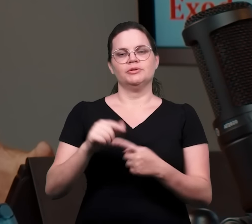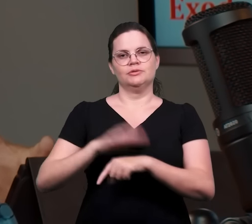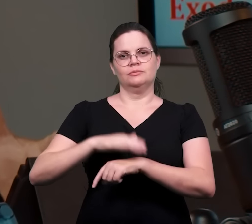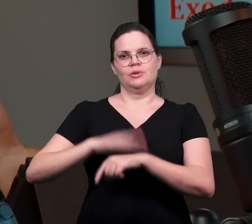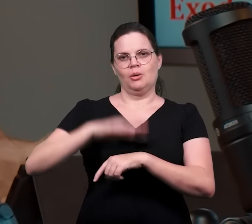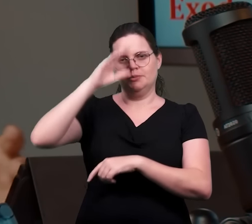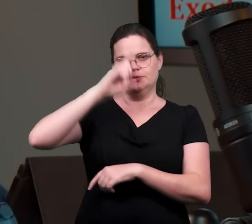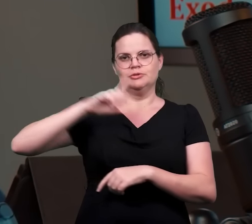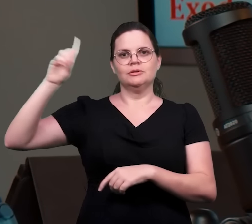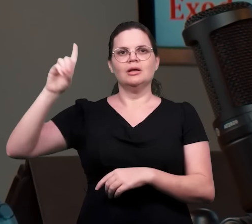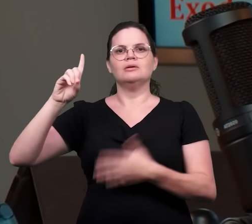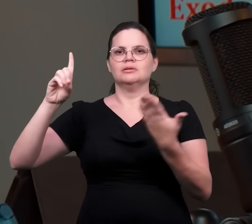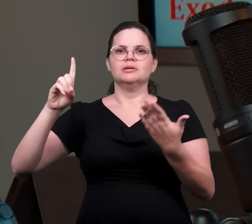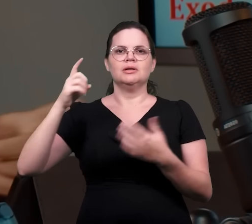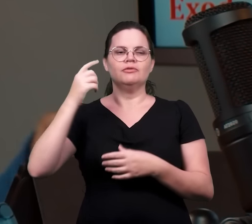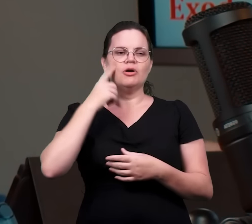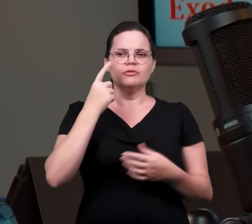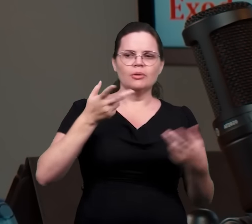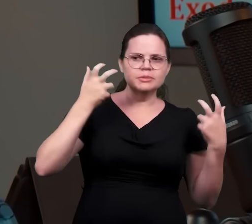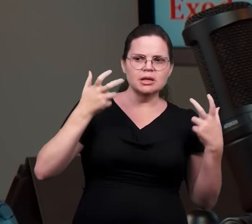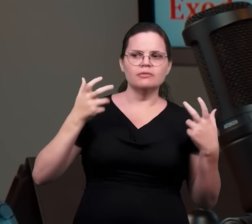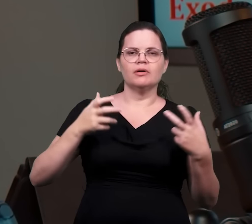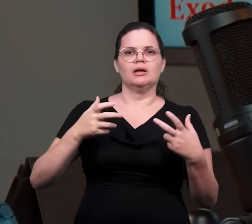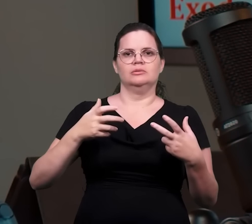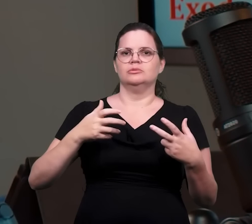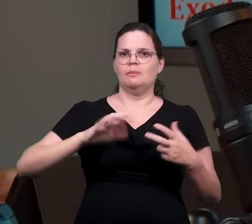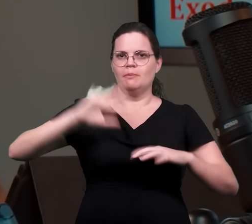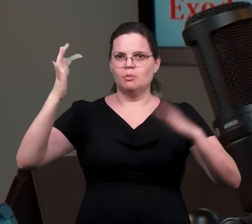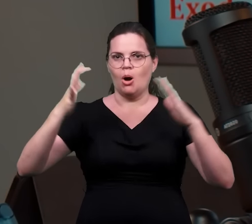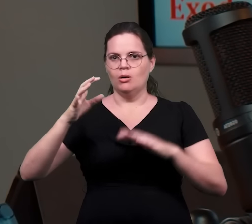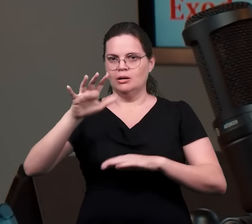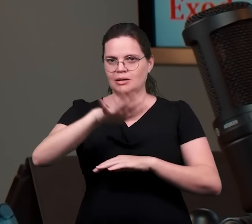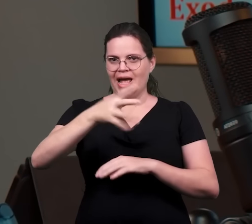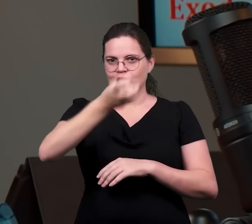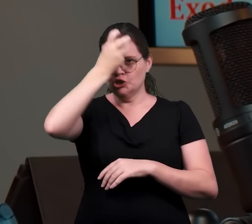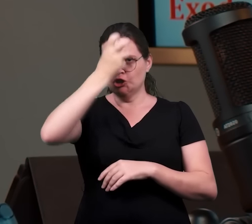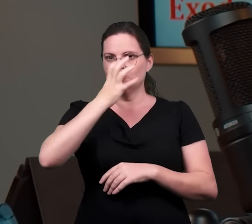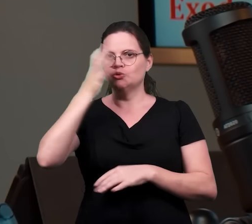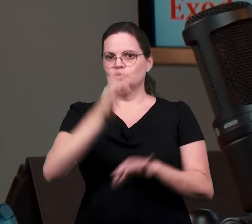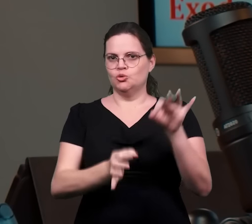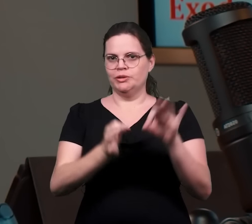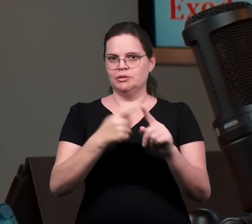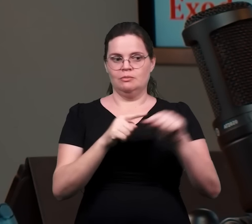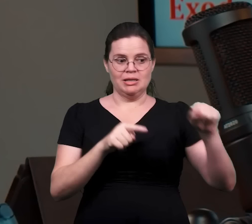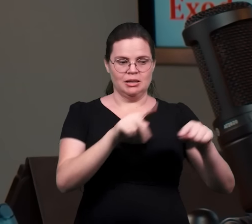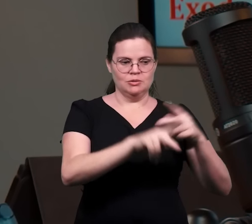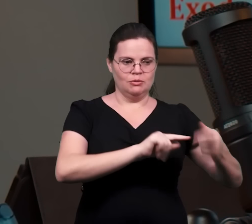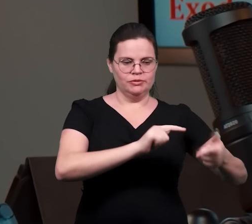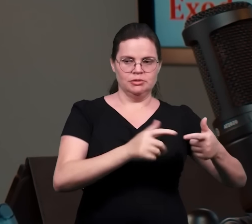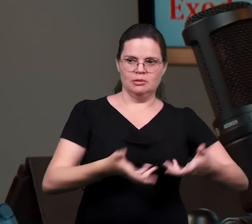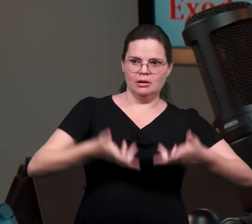de Deus quando ele foi operando aqueles sinais. Juízos para o Egito, mas para os hebreus, sinais